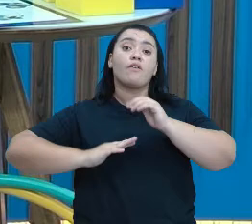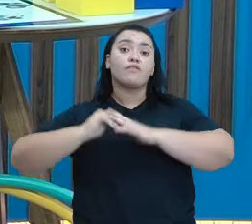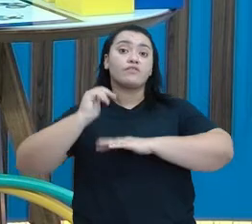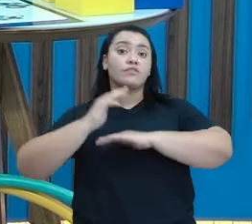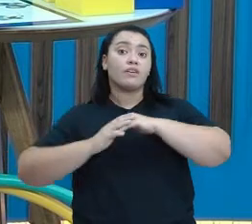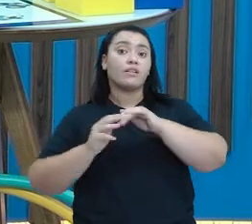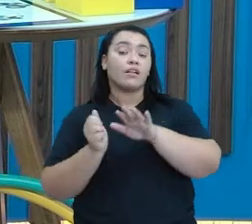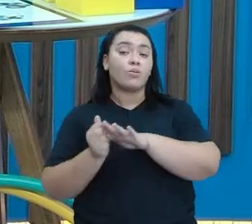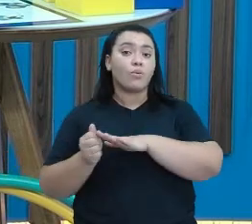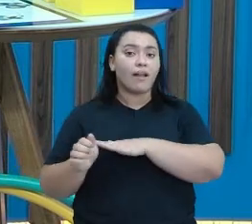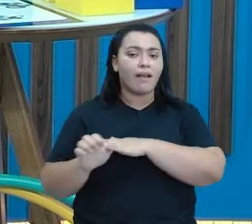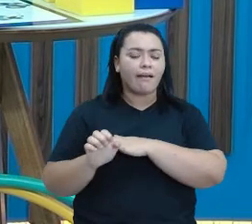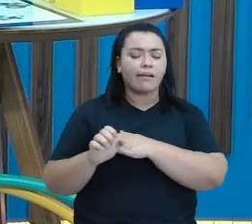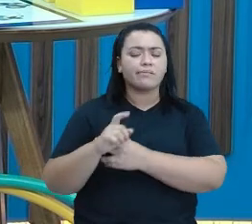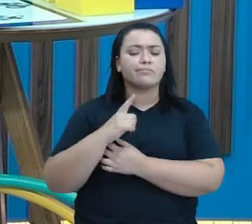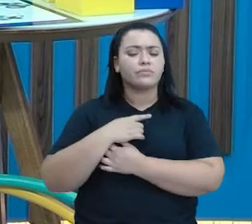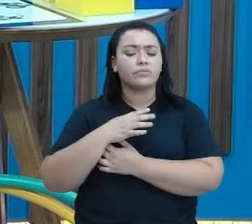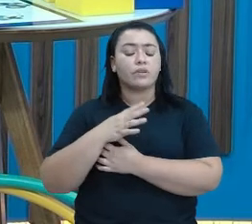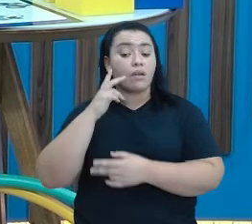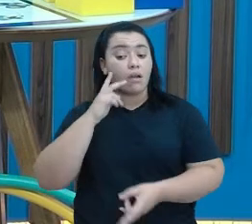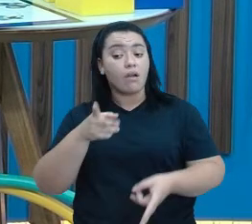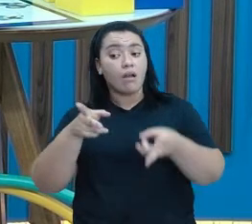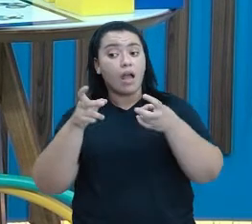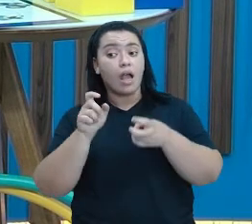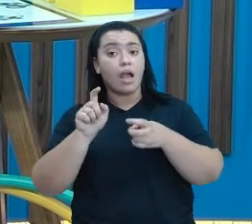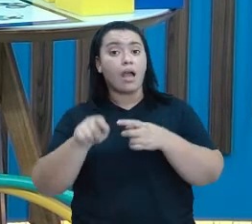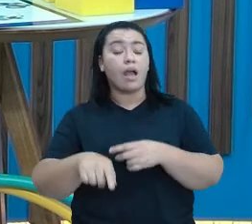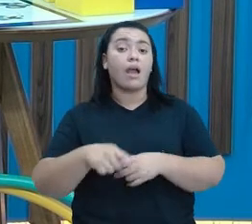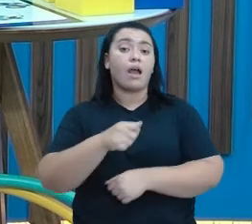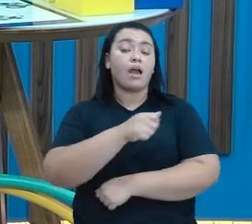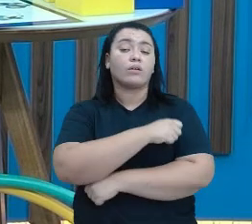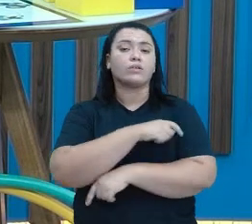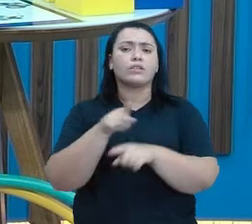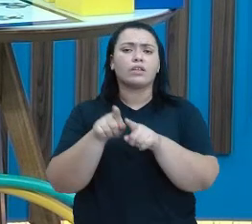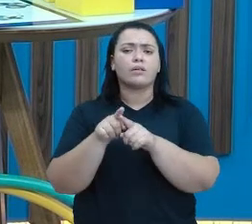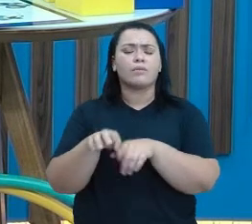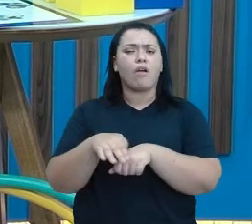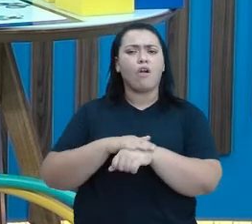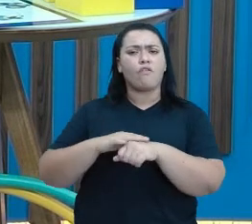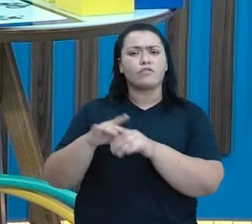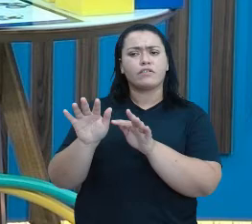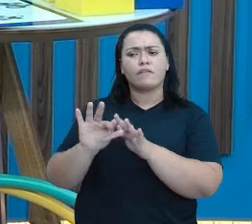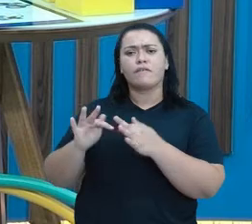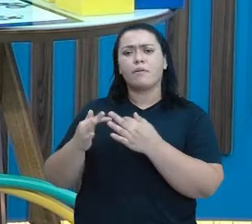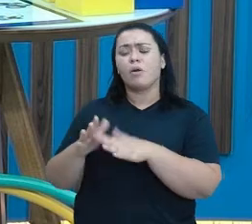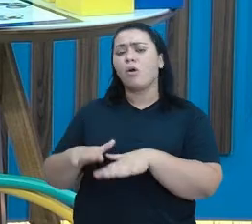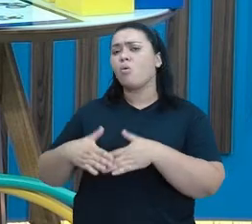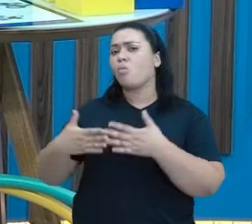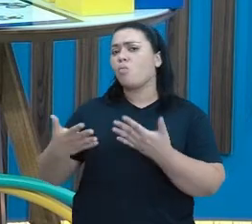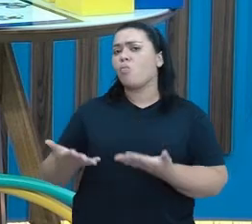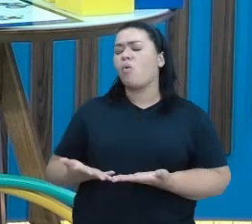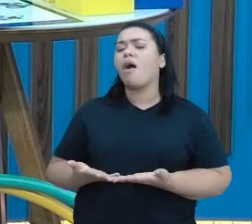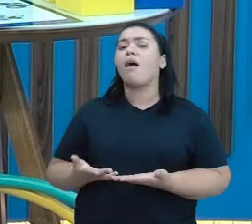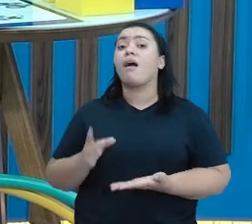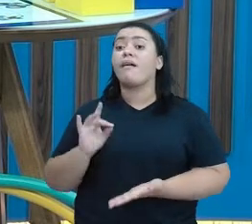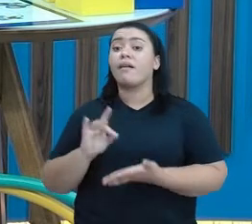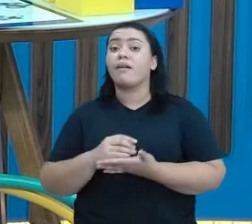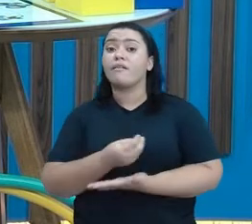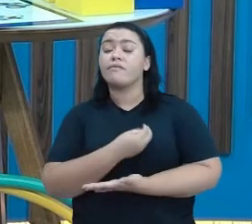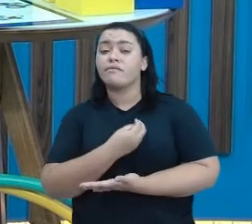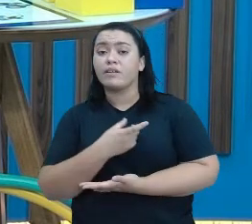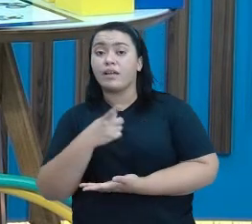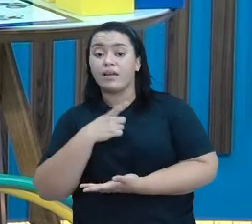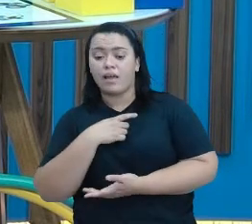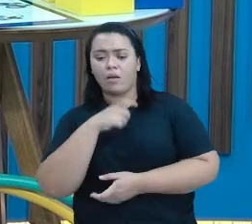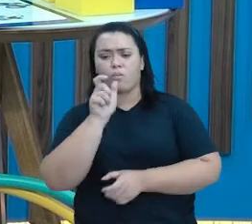vai conhecer, né, o estudante, conversar com a família, ver as realidades, né, ver a realidade do estudante, de